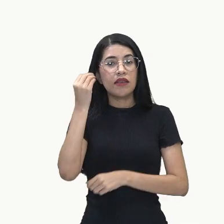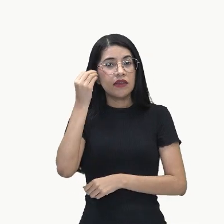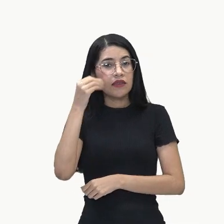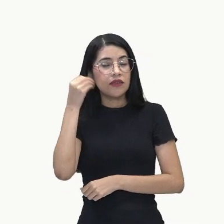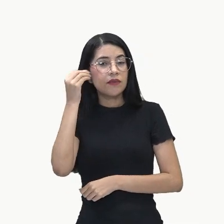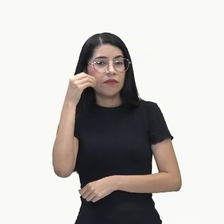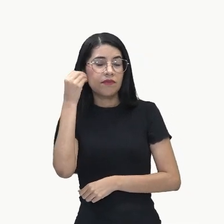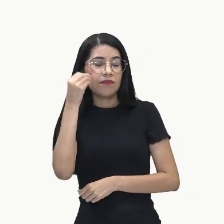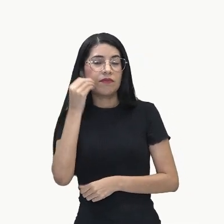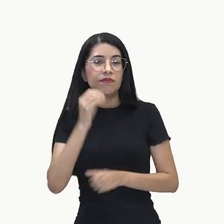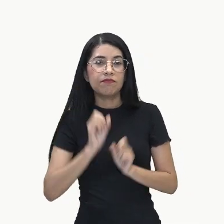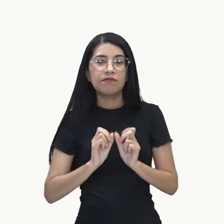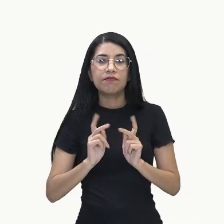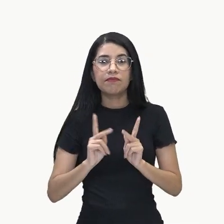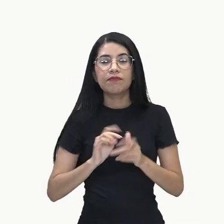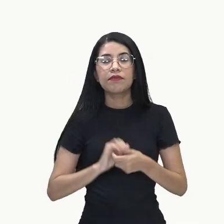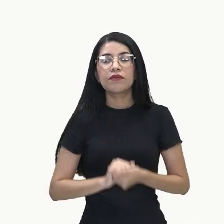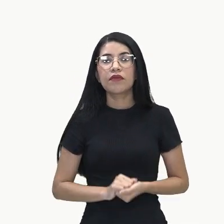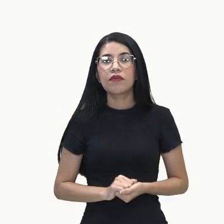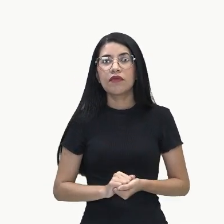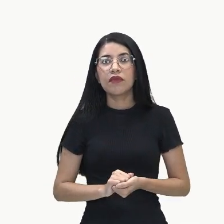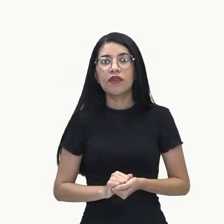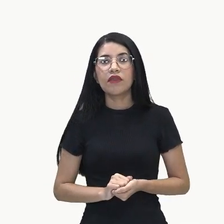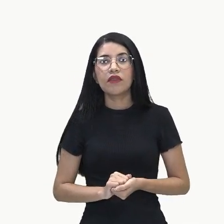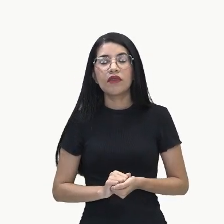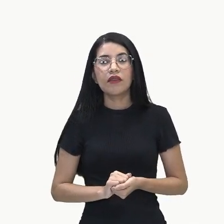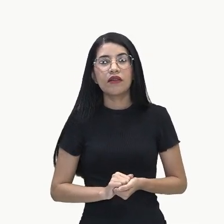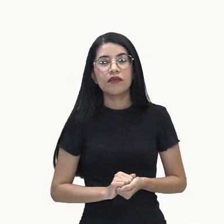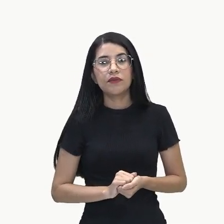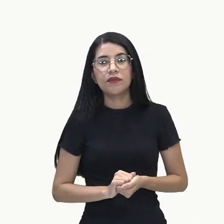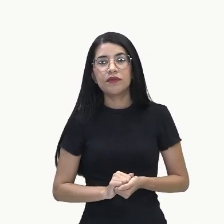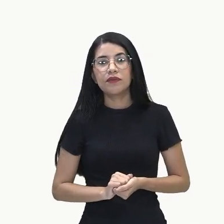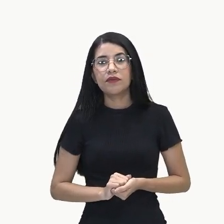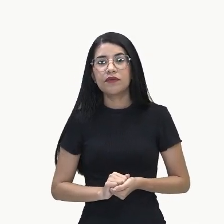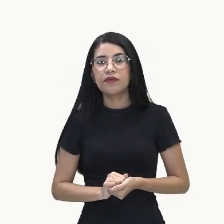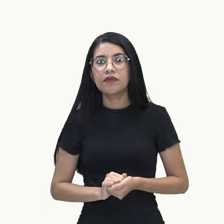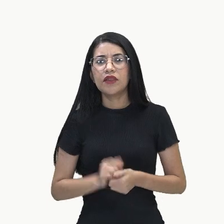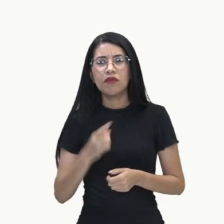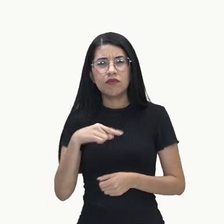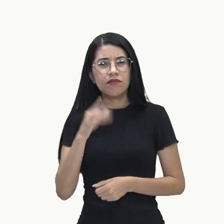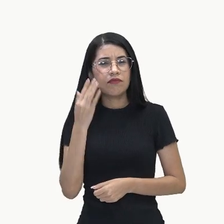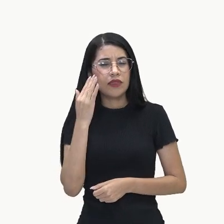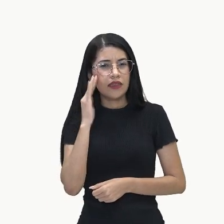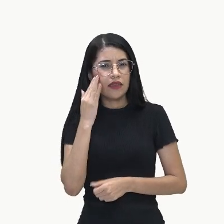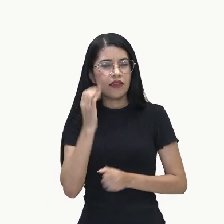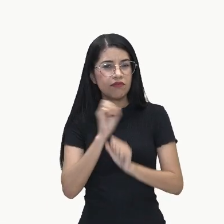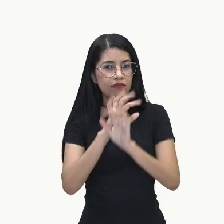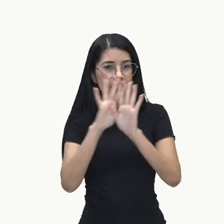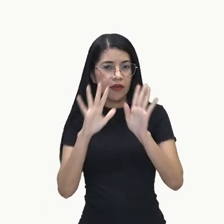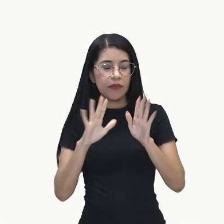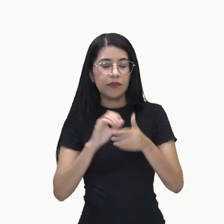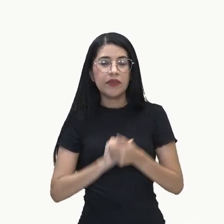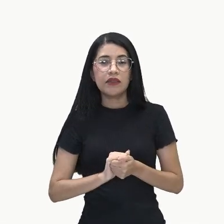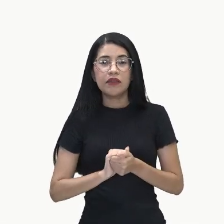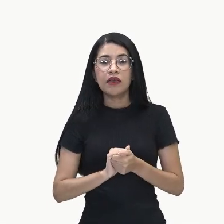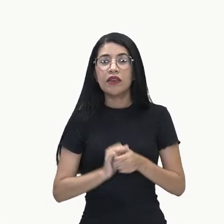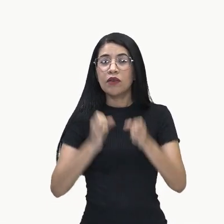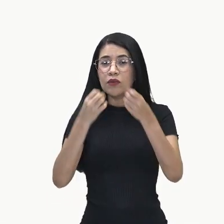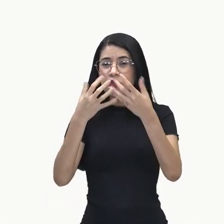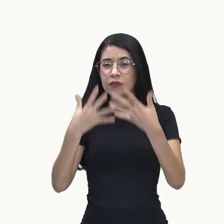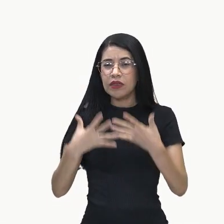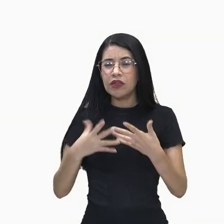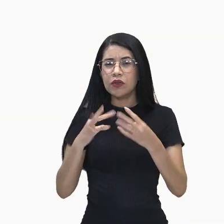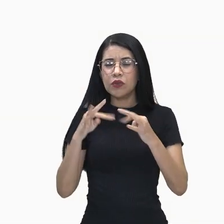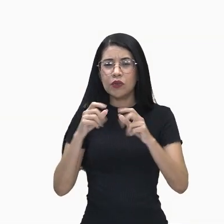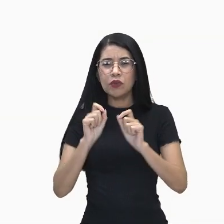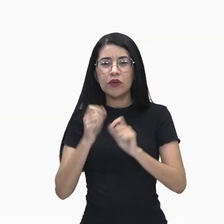experiência. Perfeito, então? Tá certo, gente? Estão conseguindo entender, acompanhar isso daí? Quem fala isso tudinho para nós é esse camaradazinho que